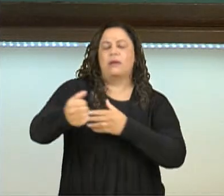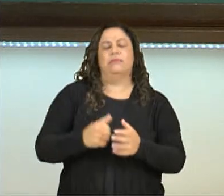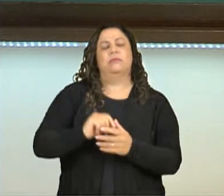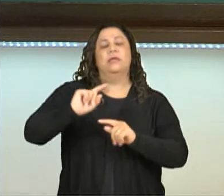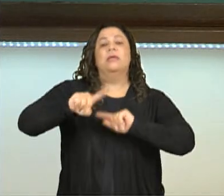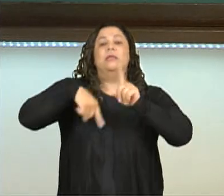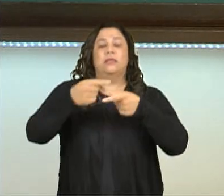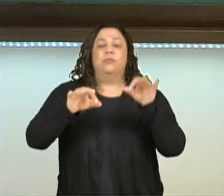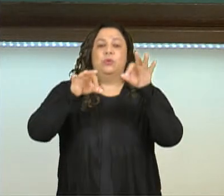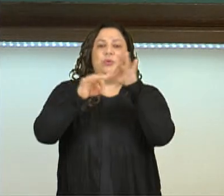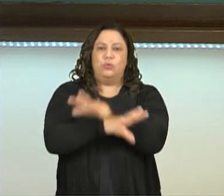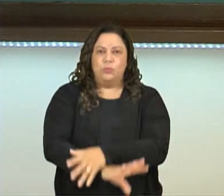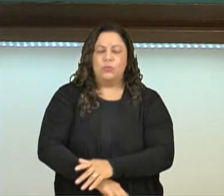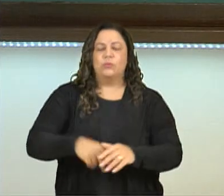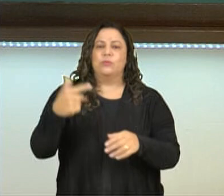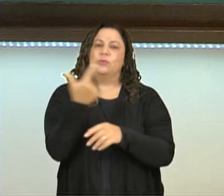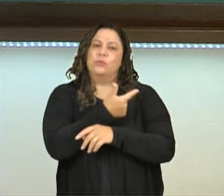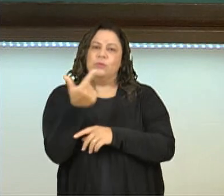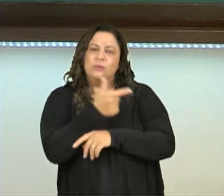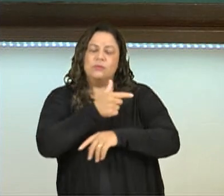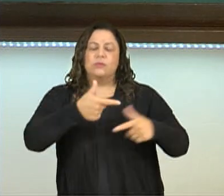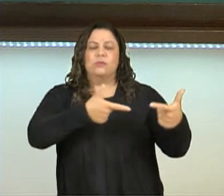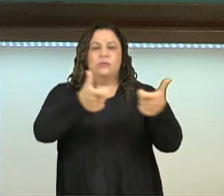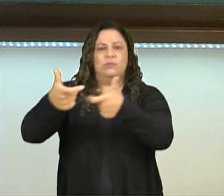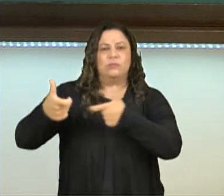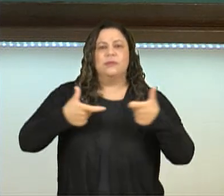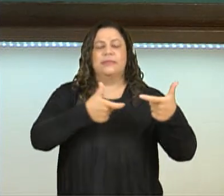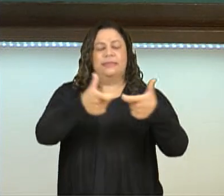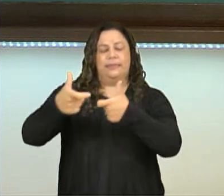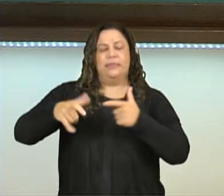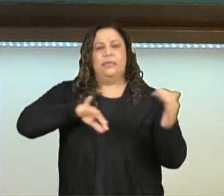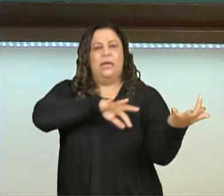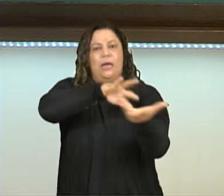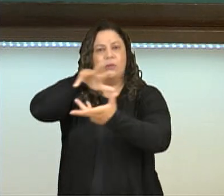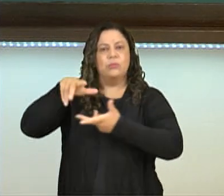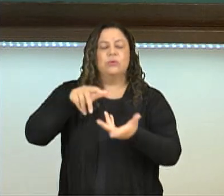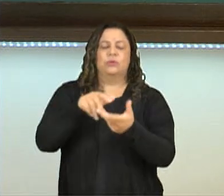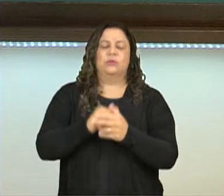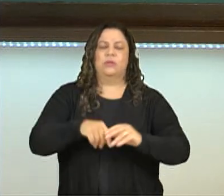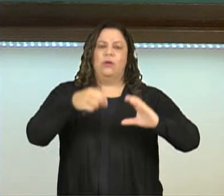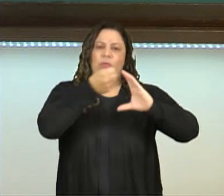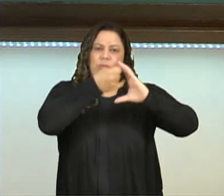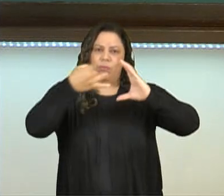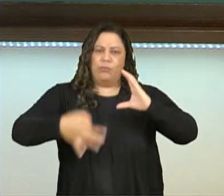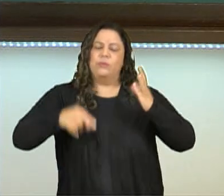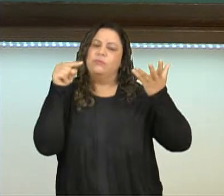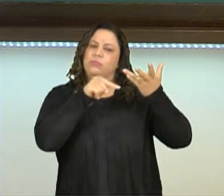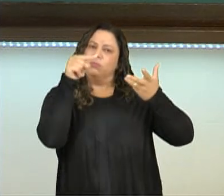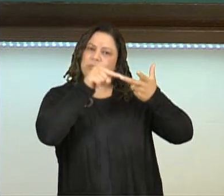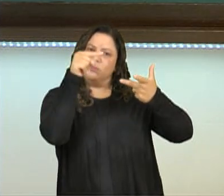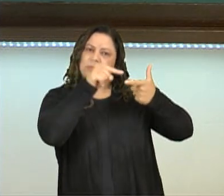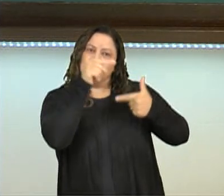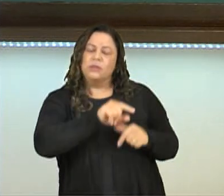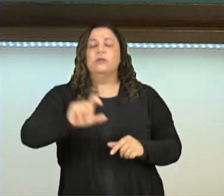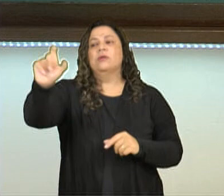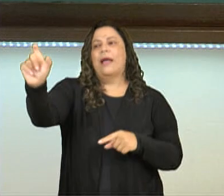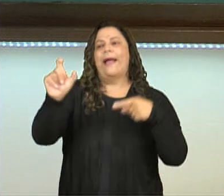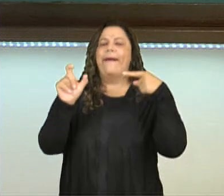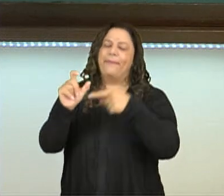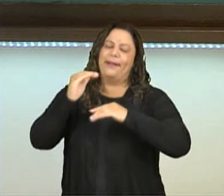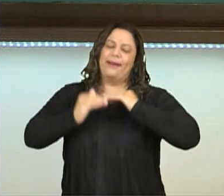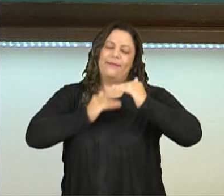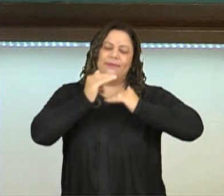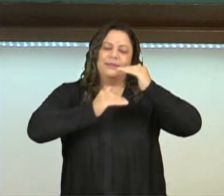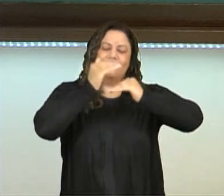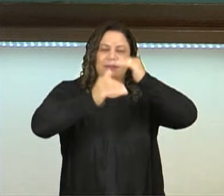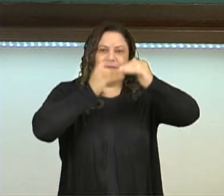Guerra Mundial, onde nós vamos ter várias caracterizações econômicas dimensionando a palavra